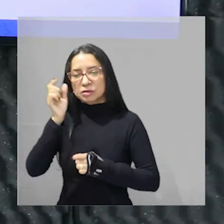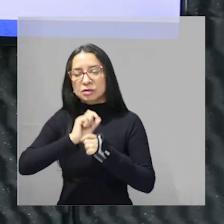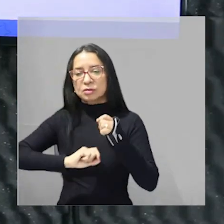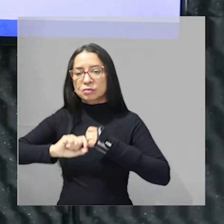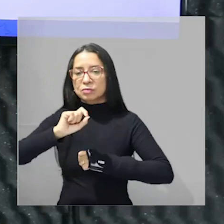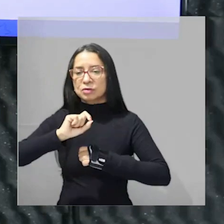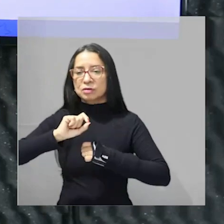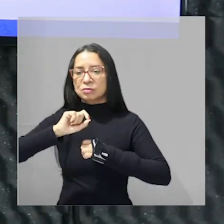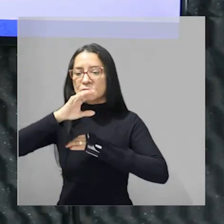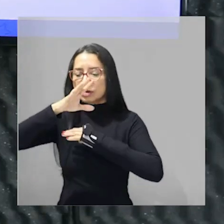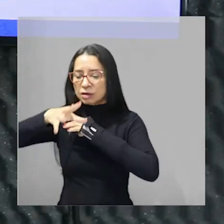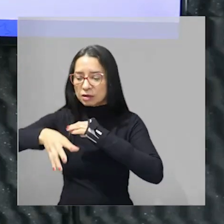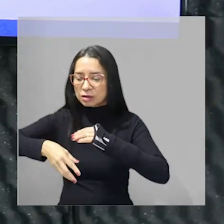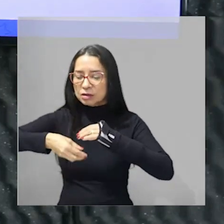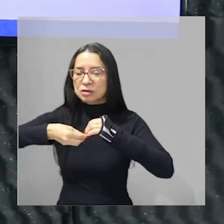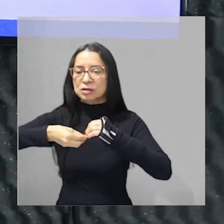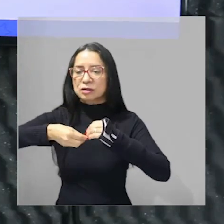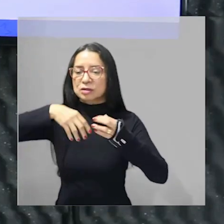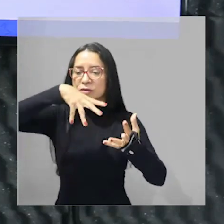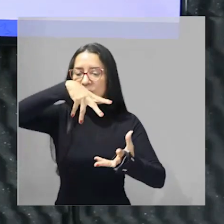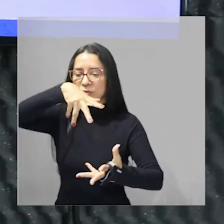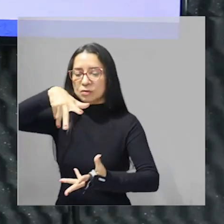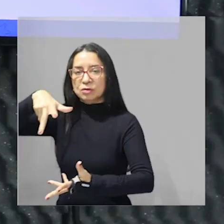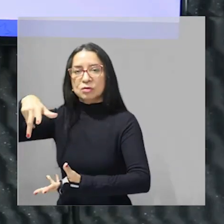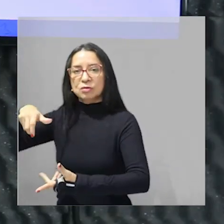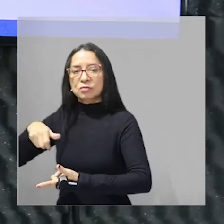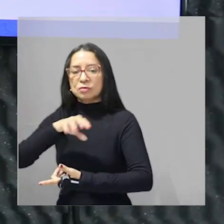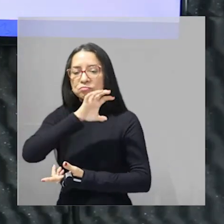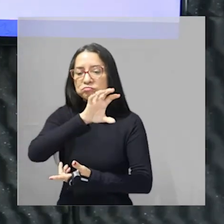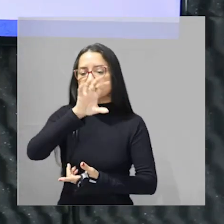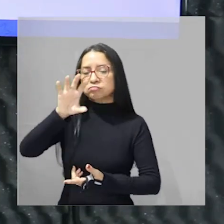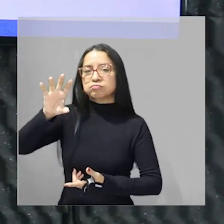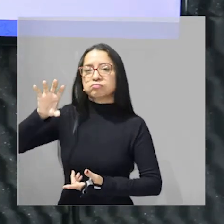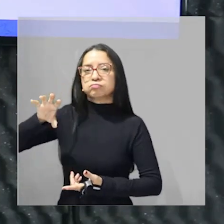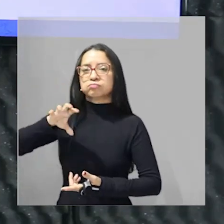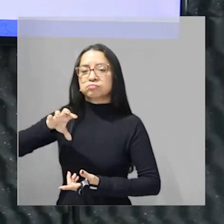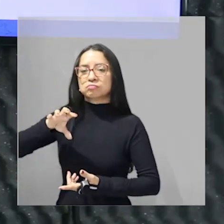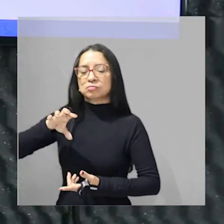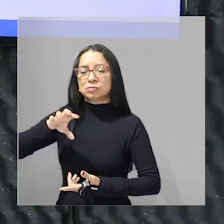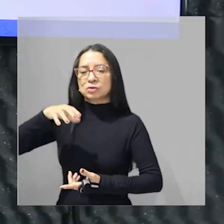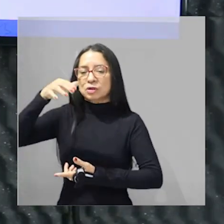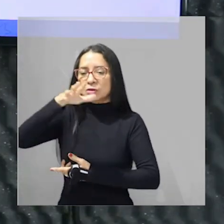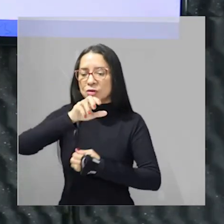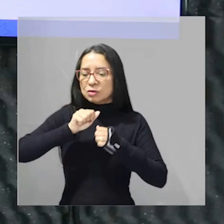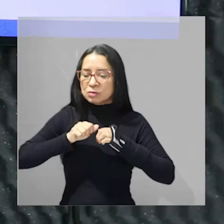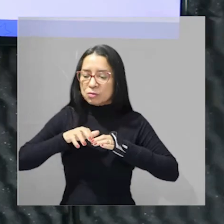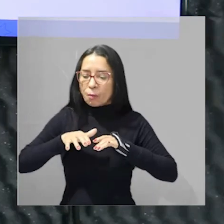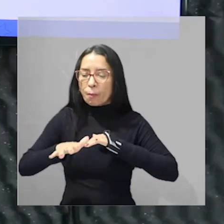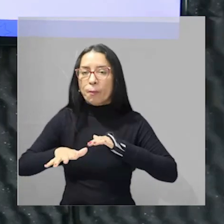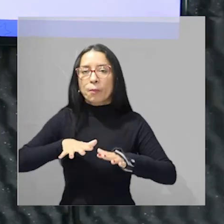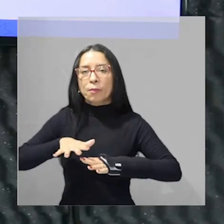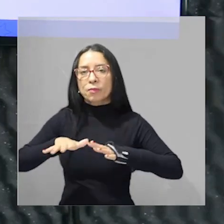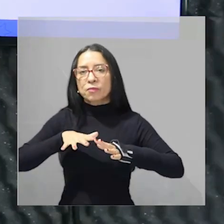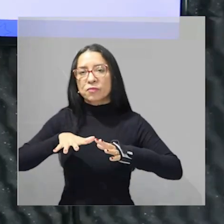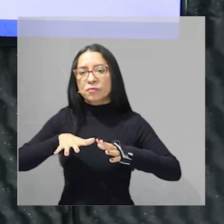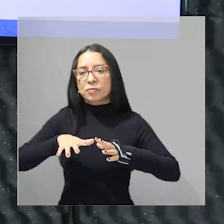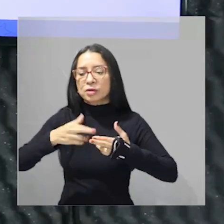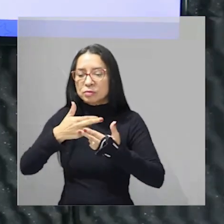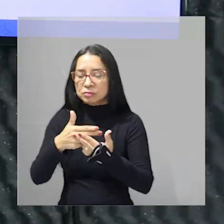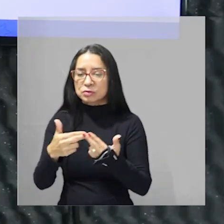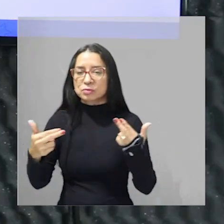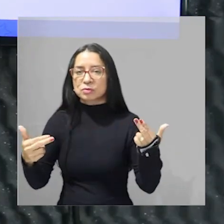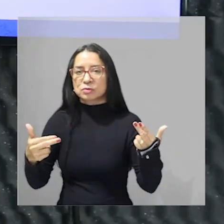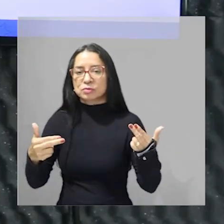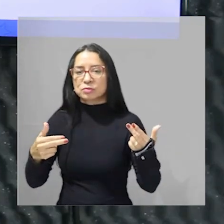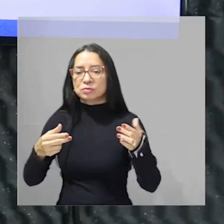uma integração a nível global. Circulação de mercadorias, capital, informação e pessoas.